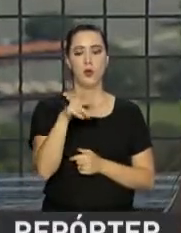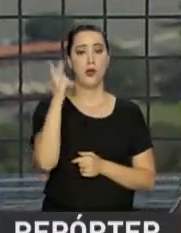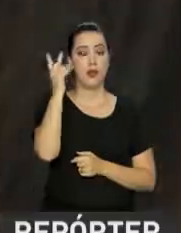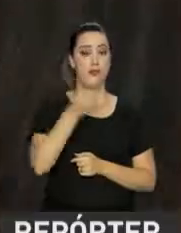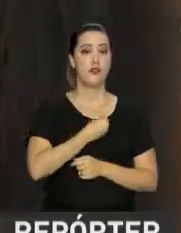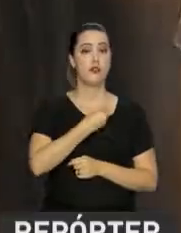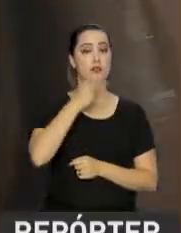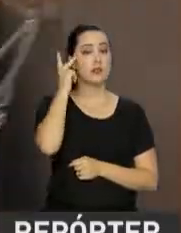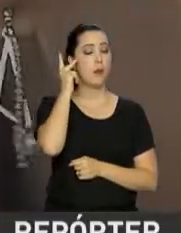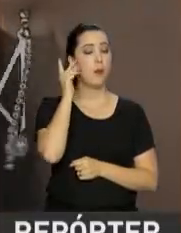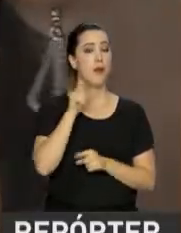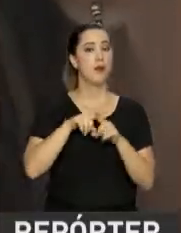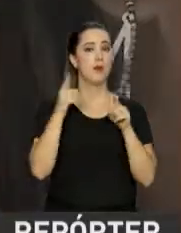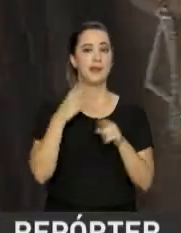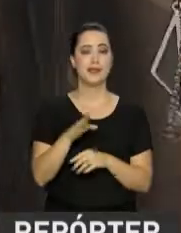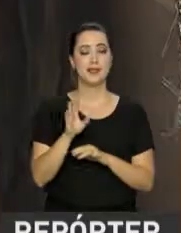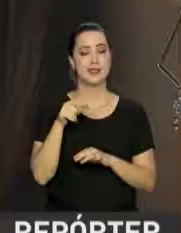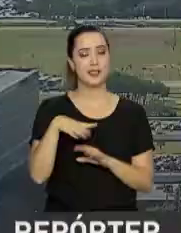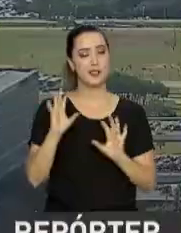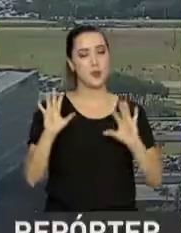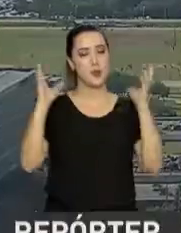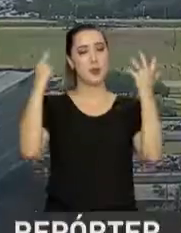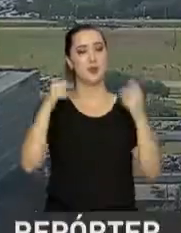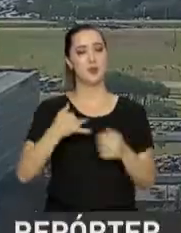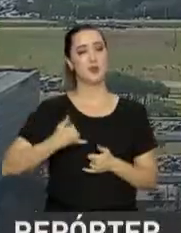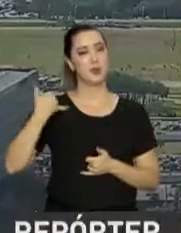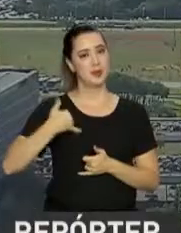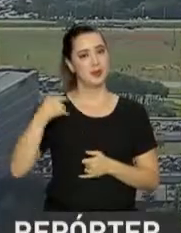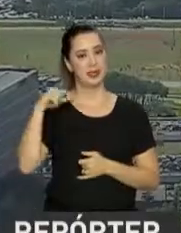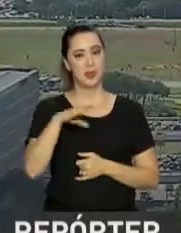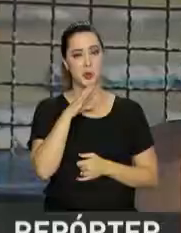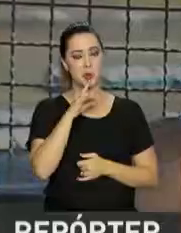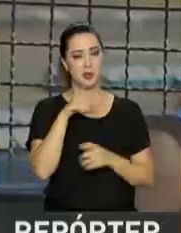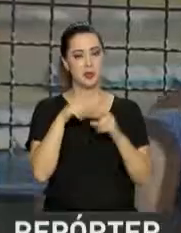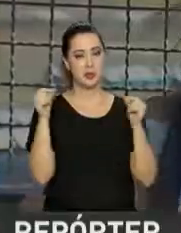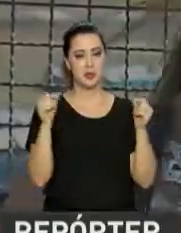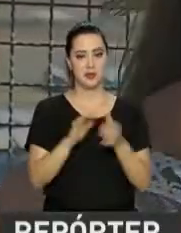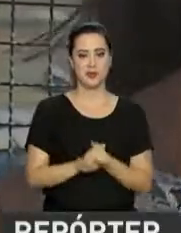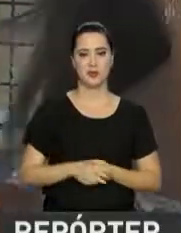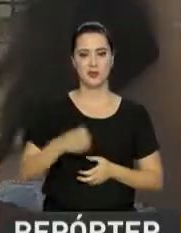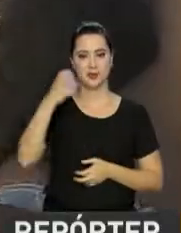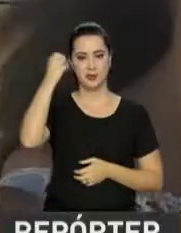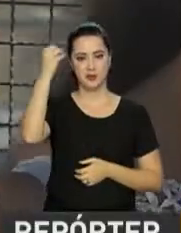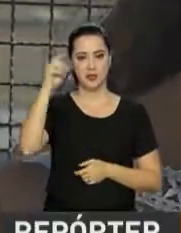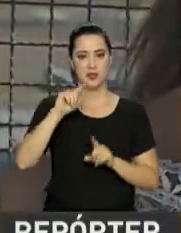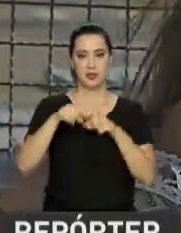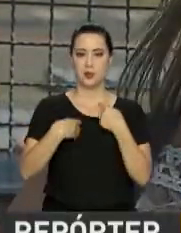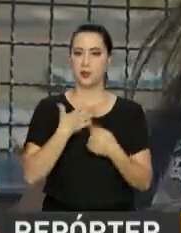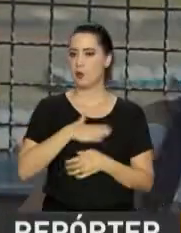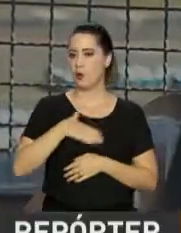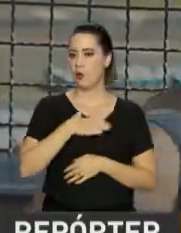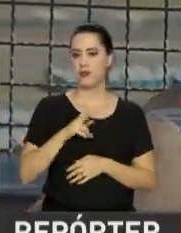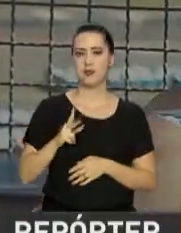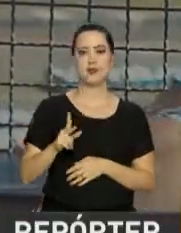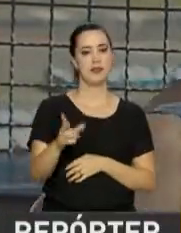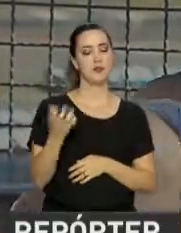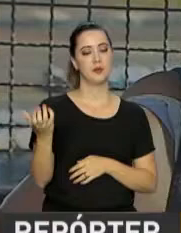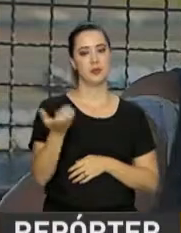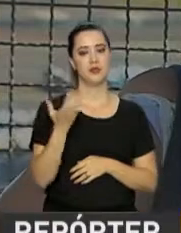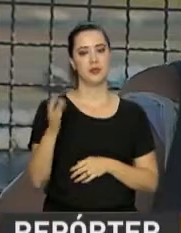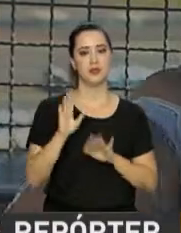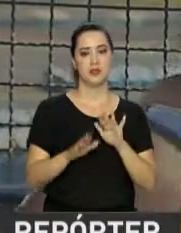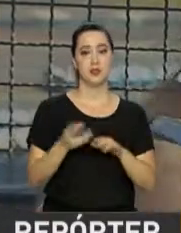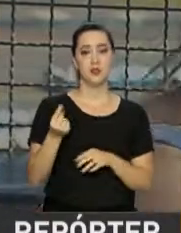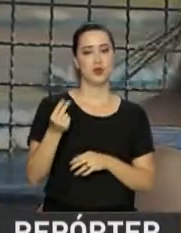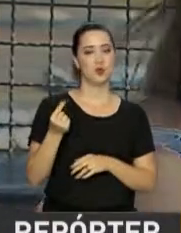São Paulo. Para comemorar o aniversário, ela veio conhecer Brasília. Viajar é aquele negócio, né? Depois que você pega gosto, você quer fazer sempre. Às vezes o